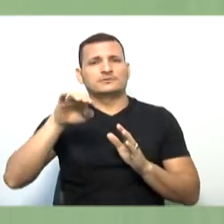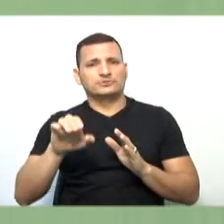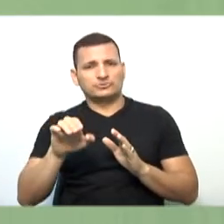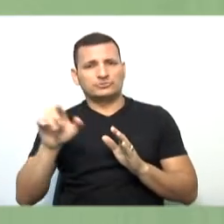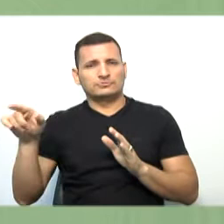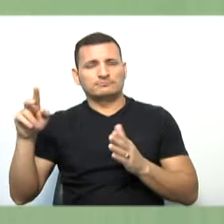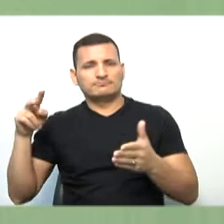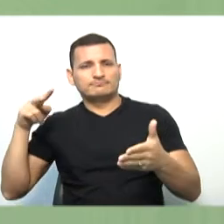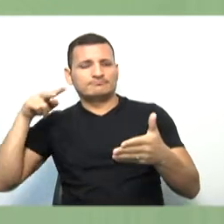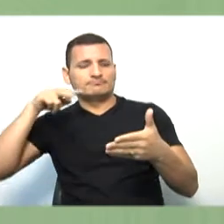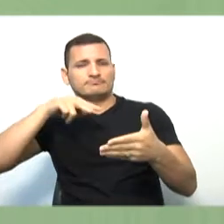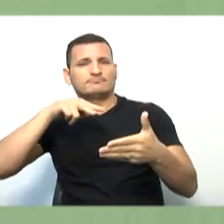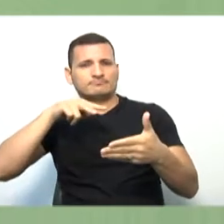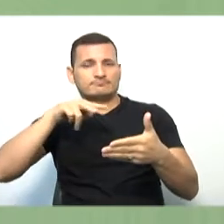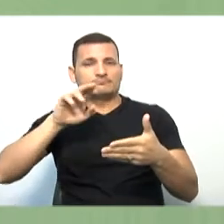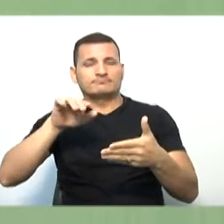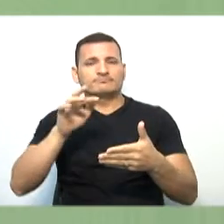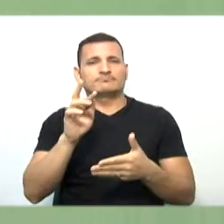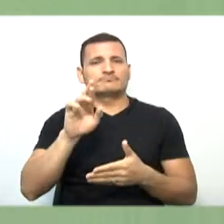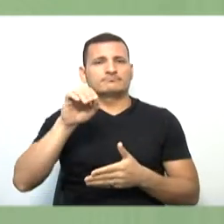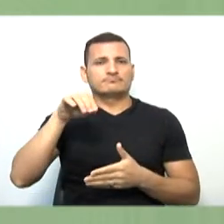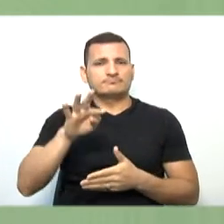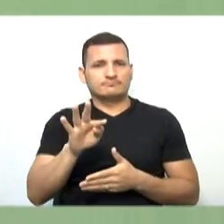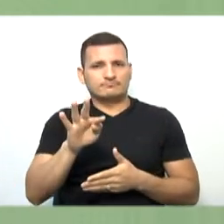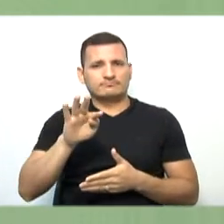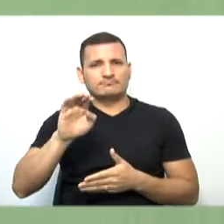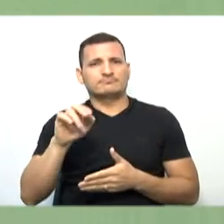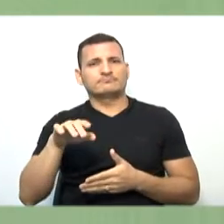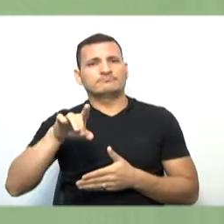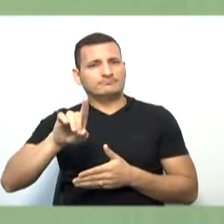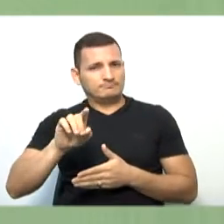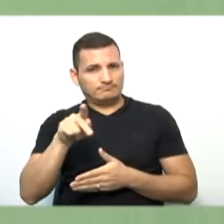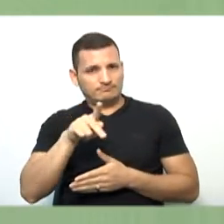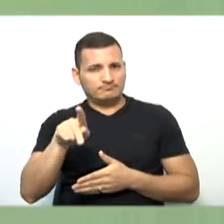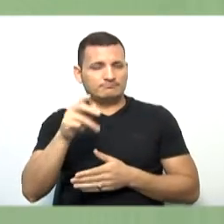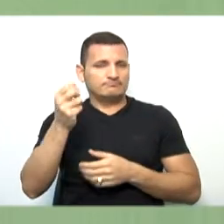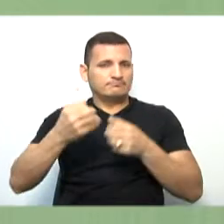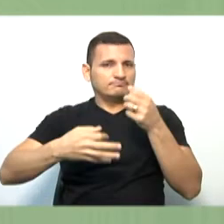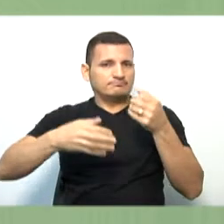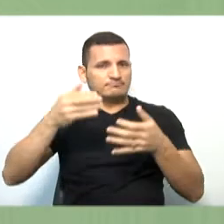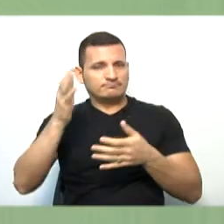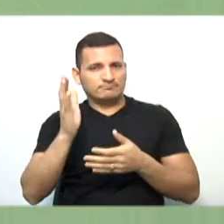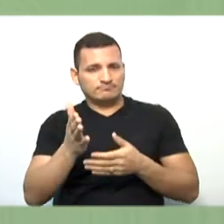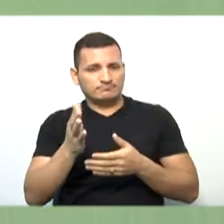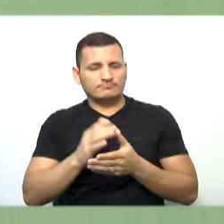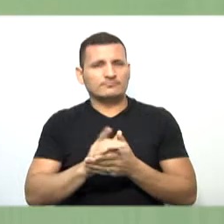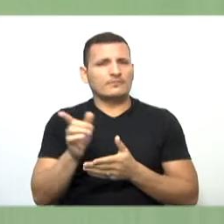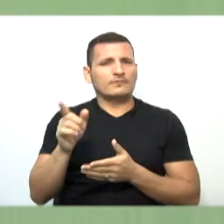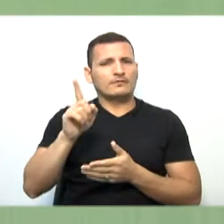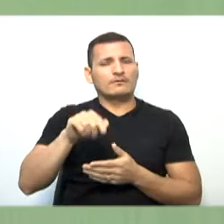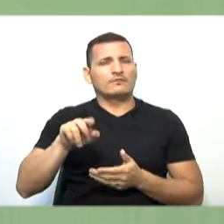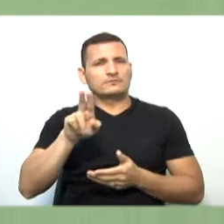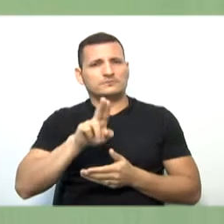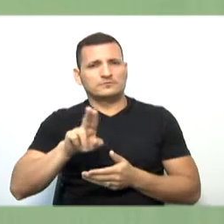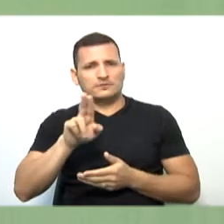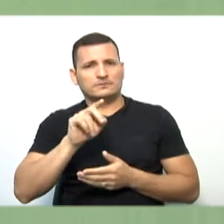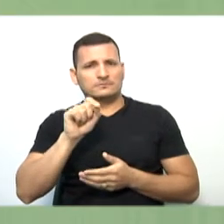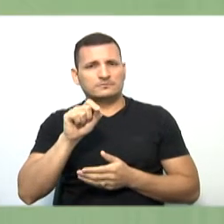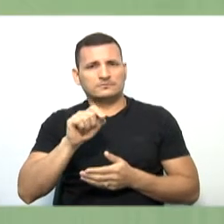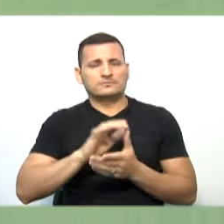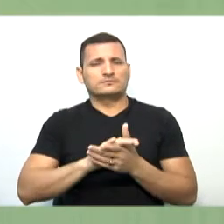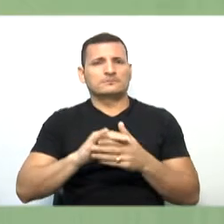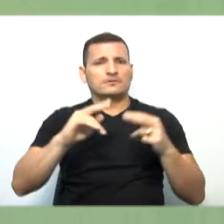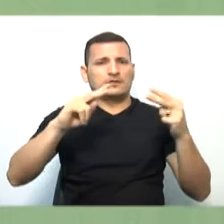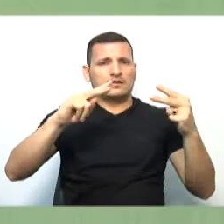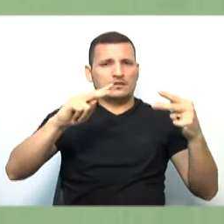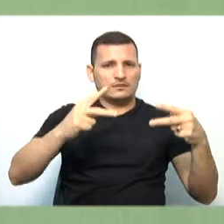o front-end que o professor Anderson já falou em algumas aulas anteriores. Ela é utilizada para controlar o